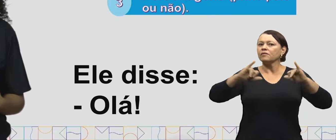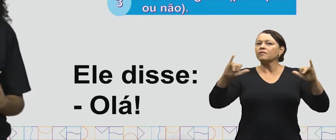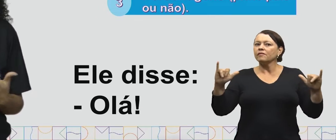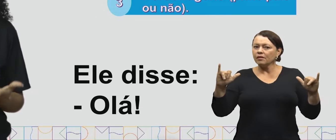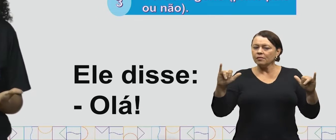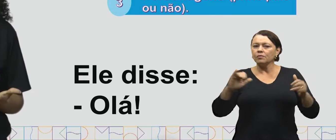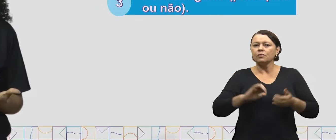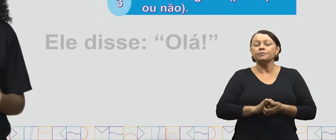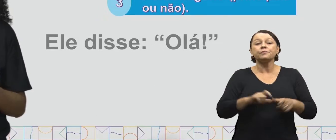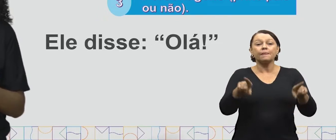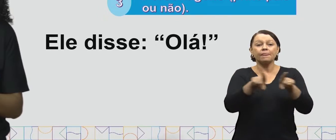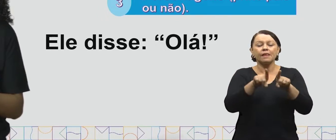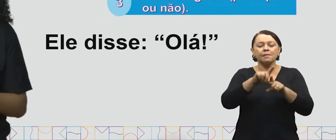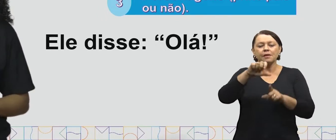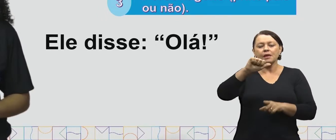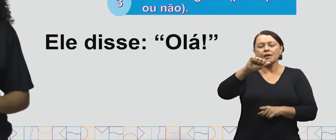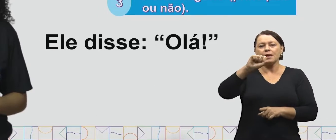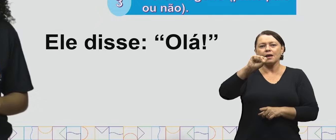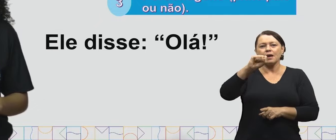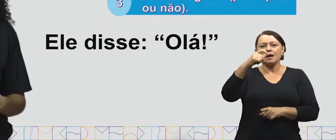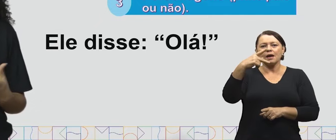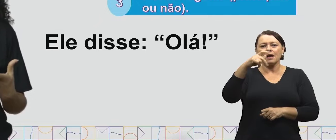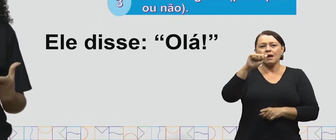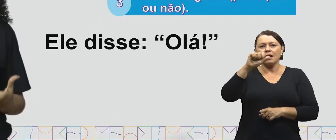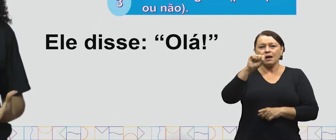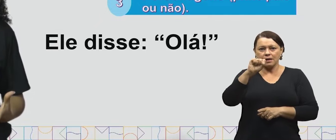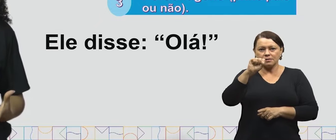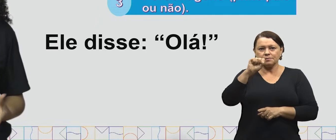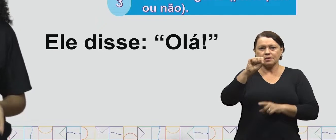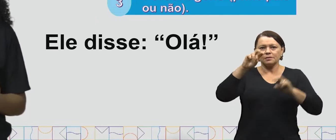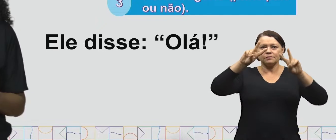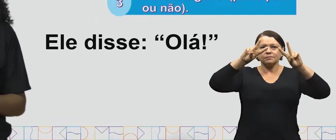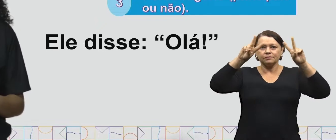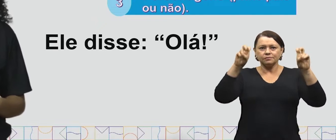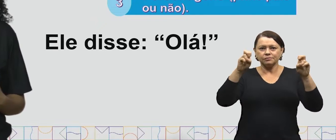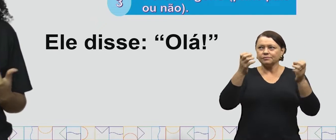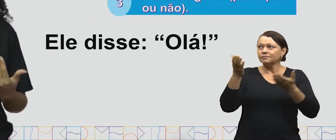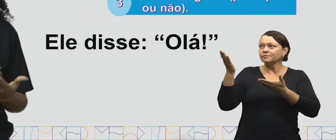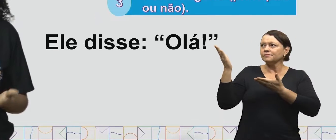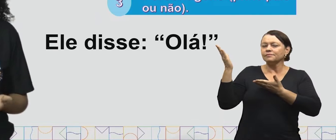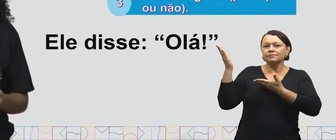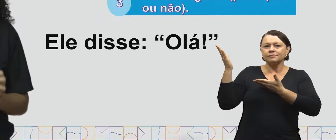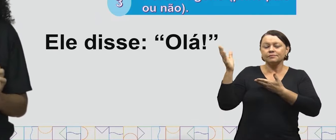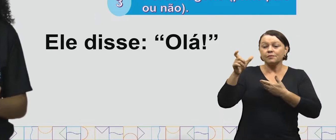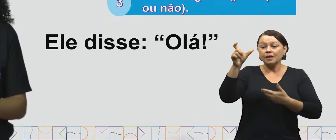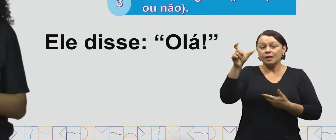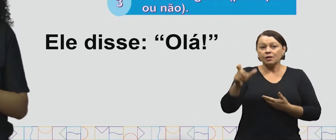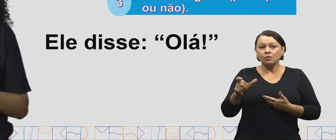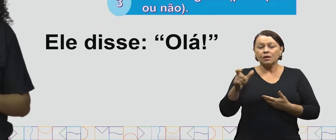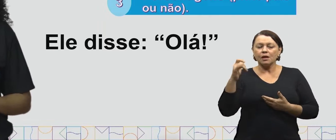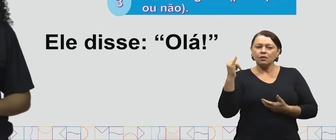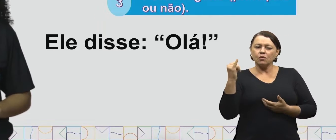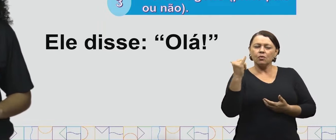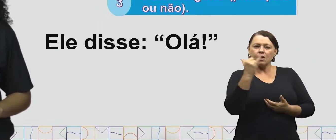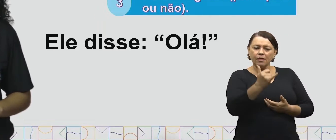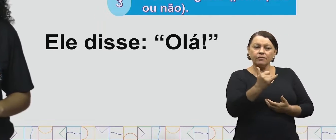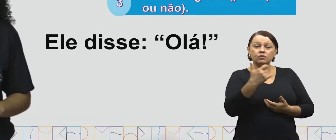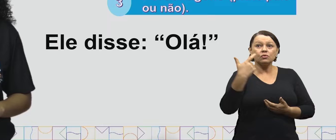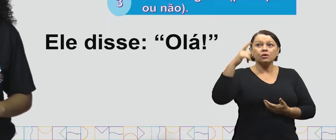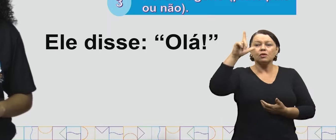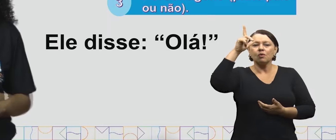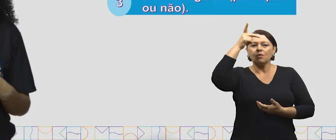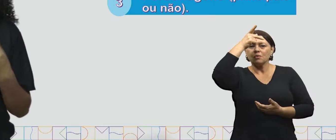ainda as famosas aspas, que também indicam que o narrador apenas informou que entraria a fala